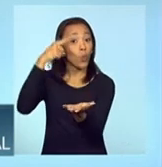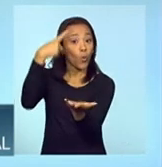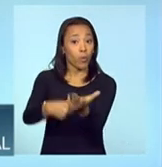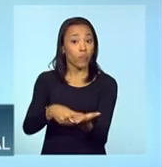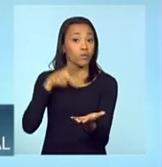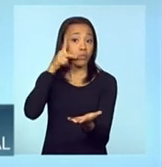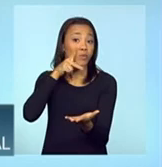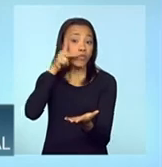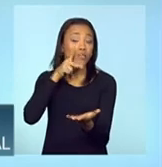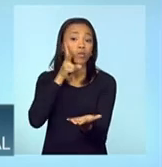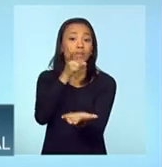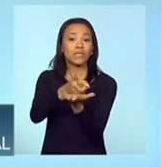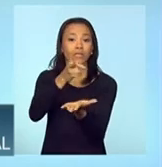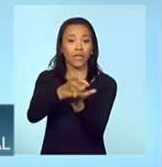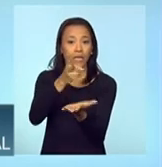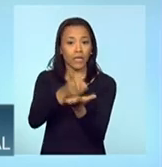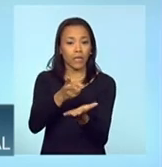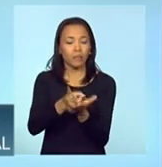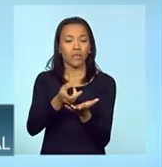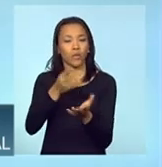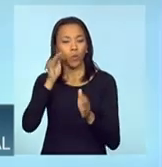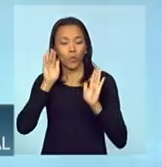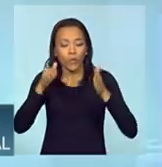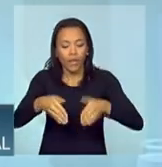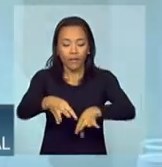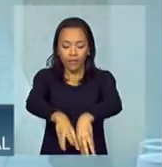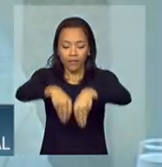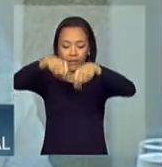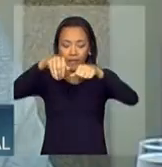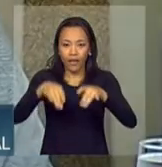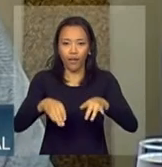de continuar tratando a questão da terra, do território,